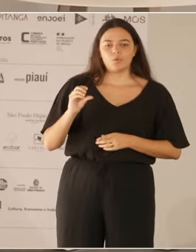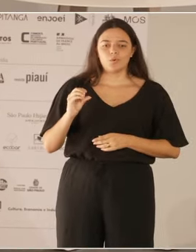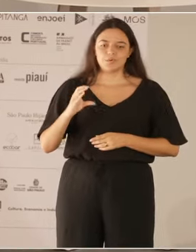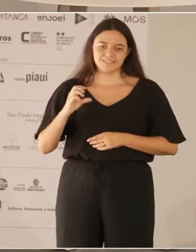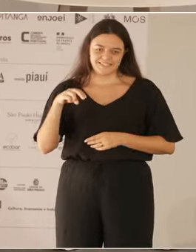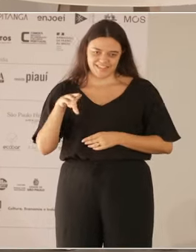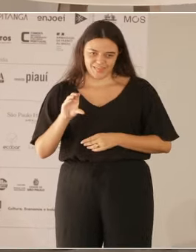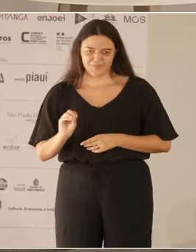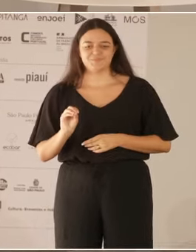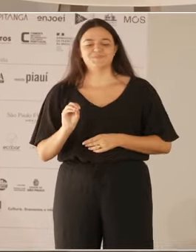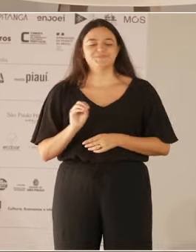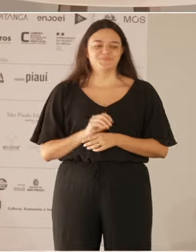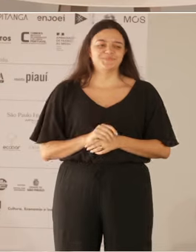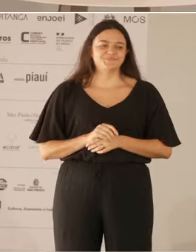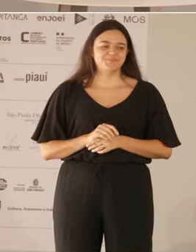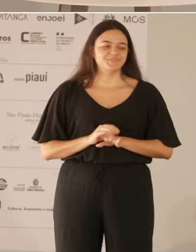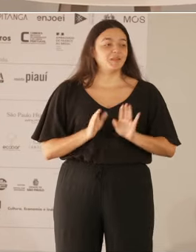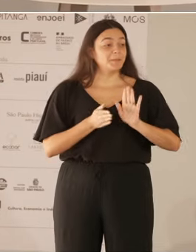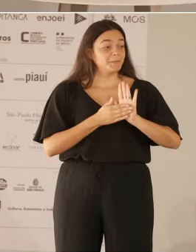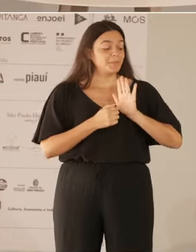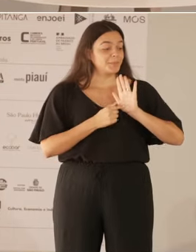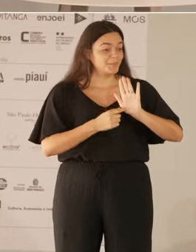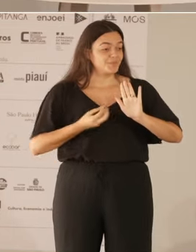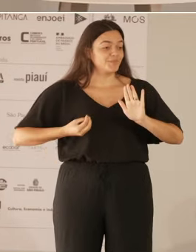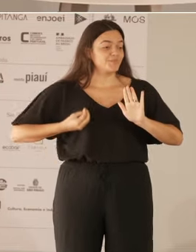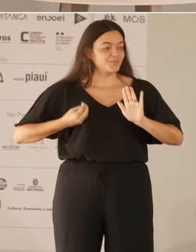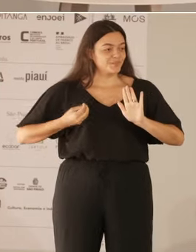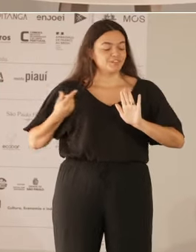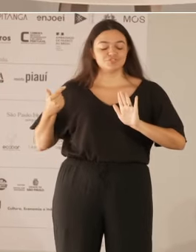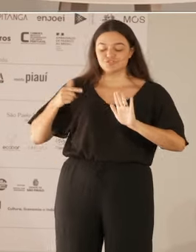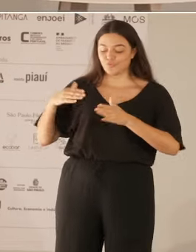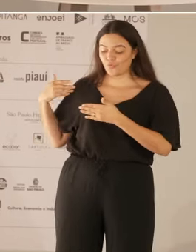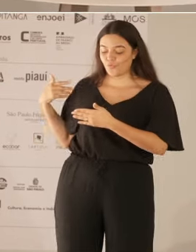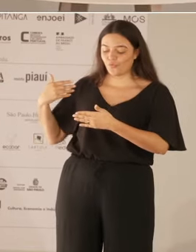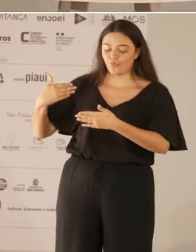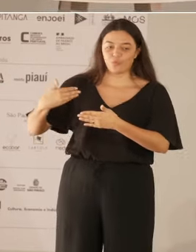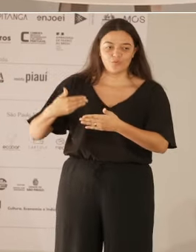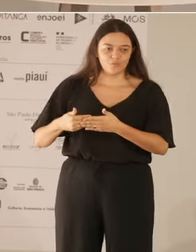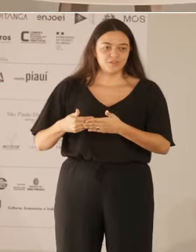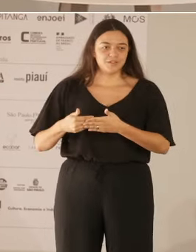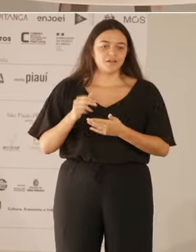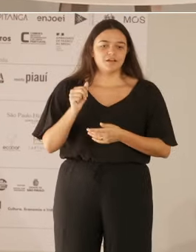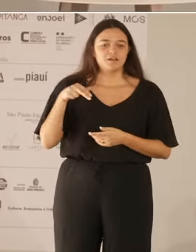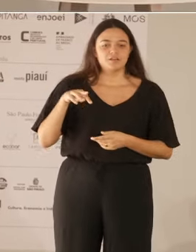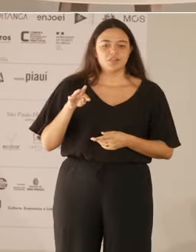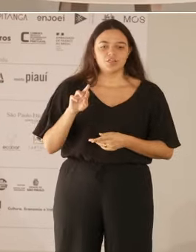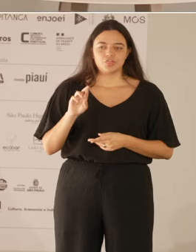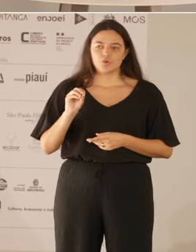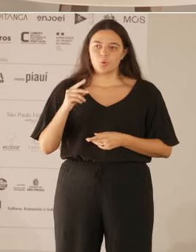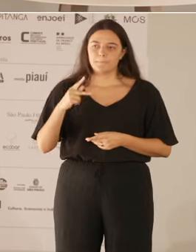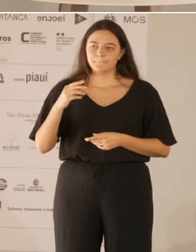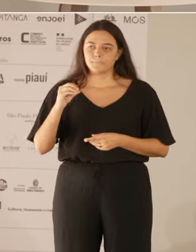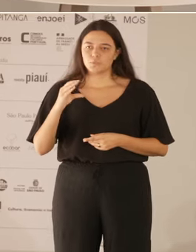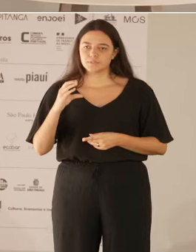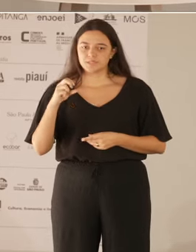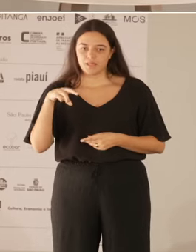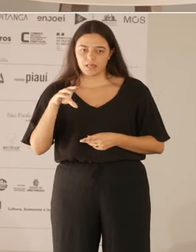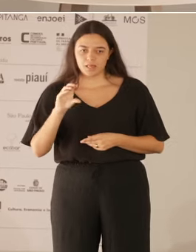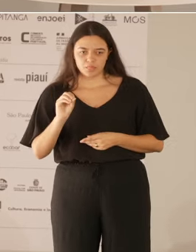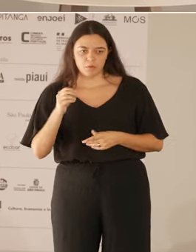se propôs que a gente estaria vivendo numa nova época geológica, antropoceno, marcada pelas profundas